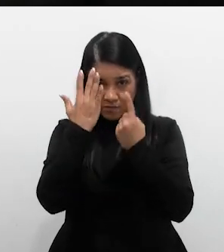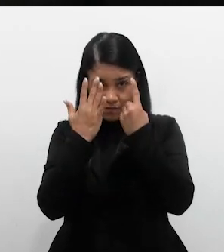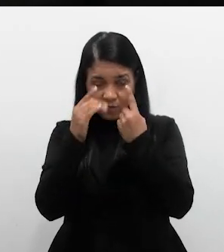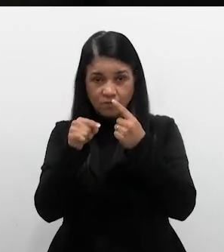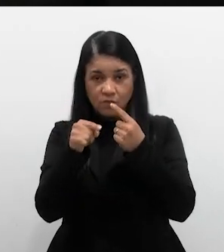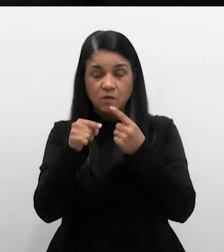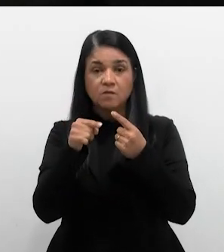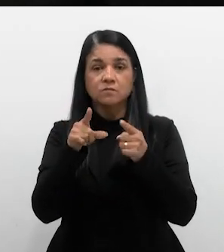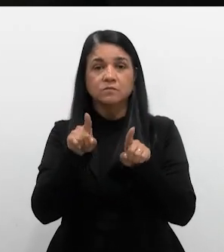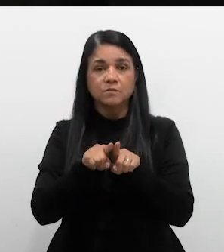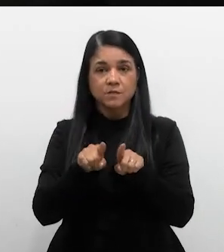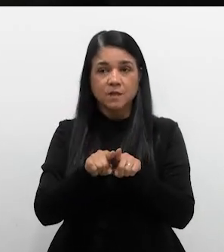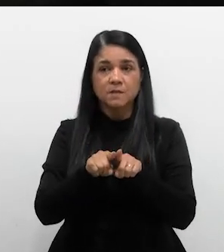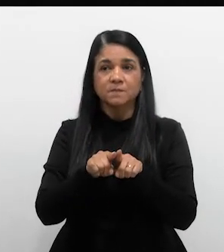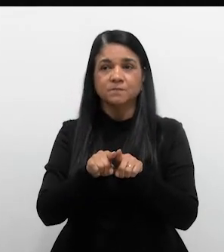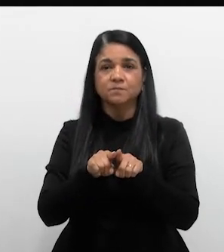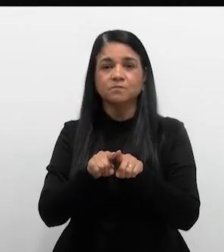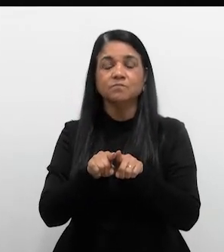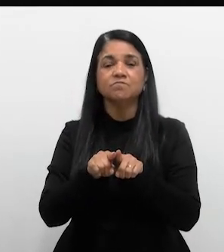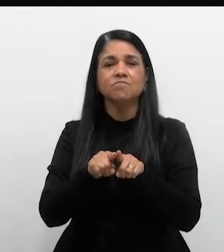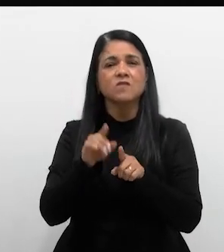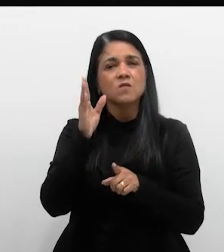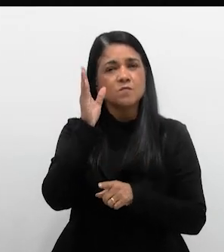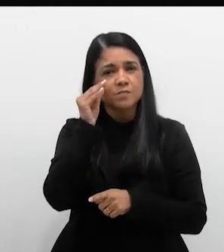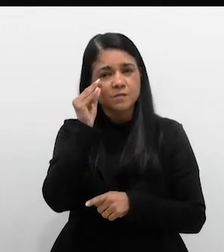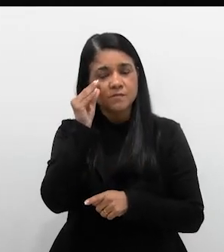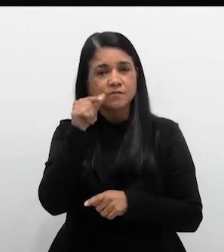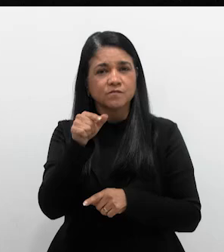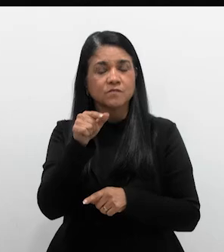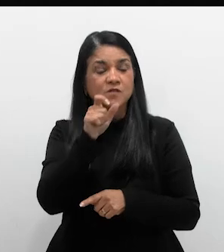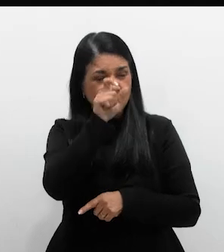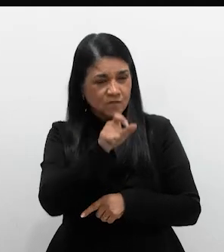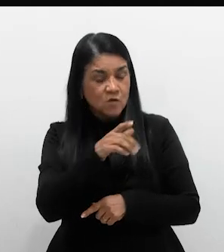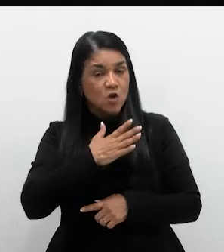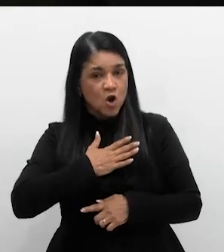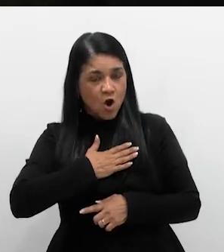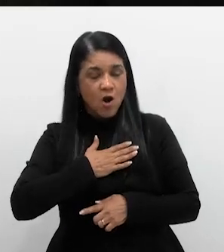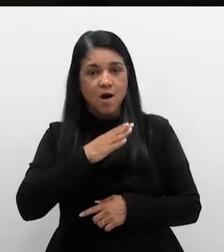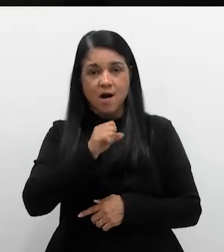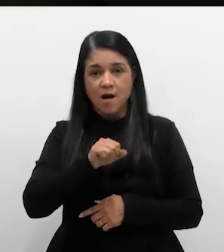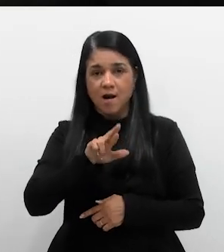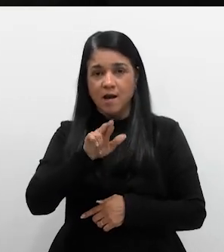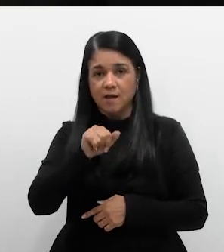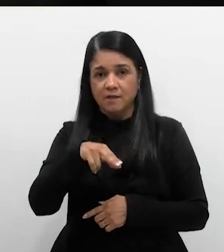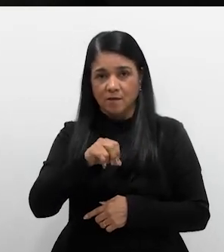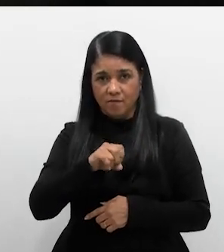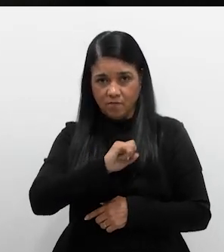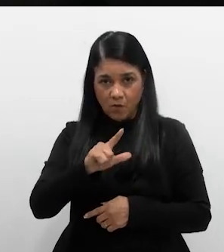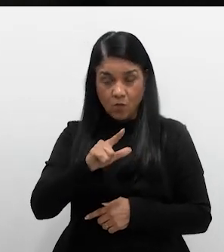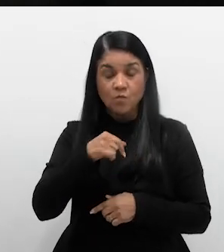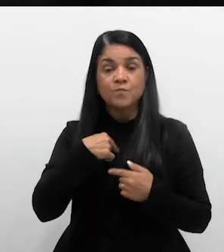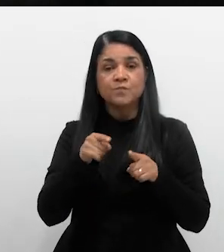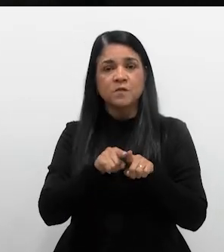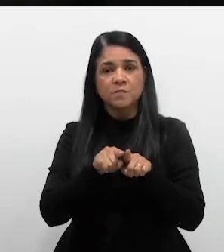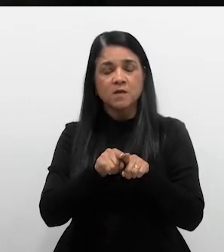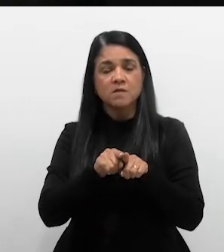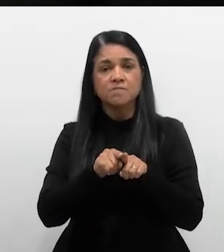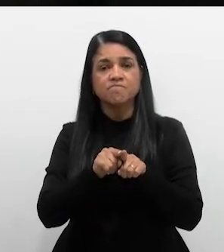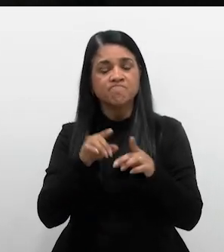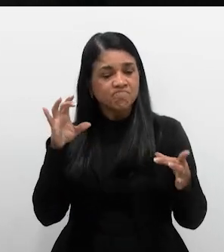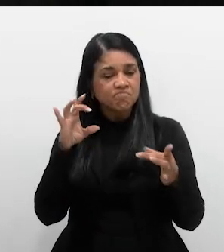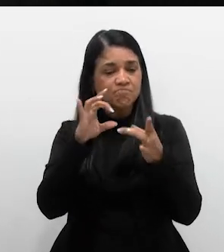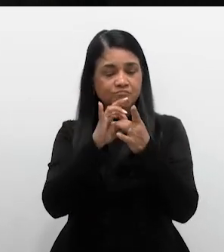né? Eu acho que muda também o olhar do observador, daquele que gosta de carnaval, com relação à figura do carnavalesco.